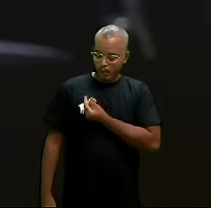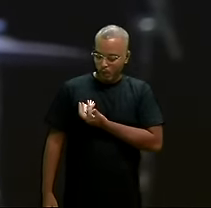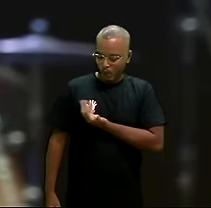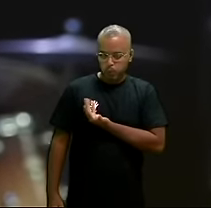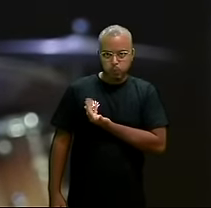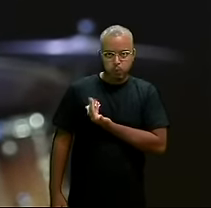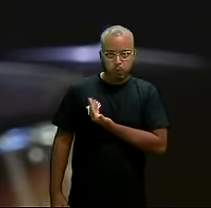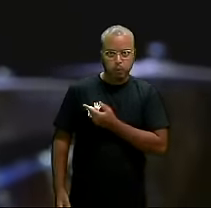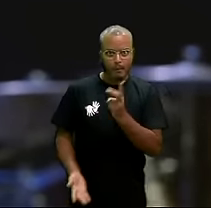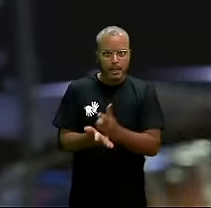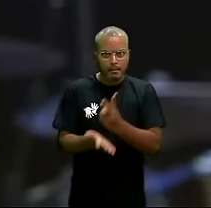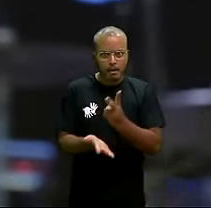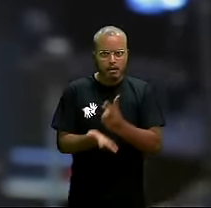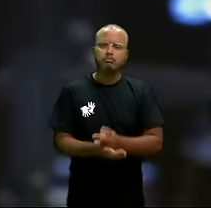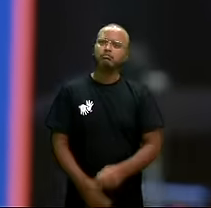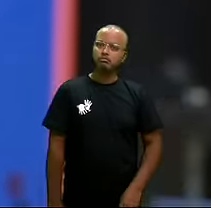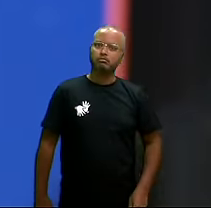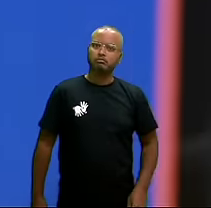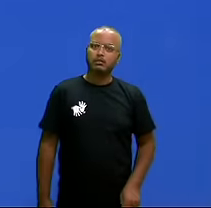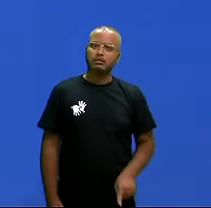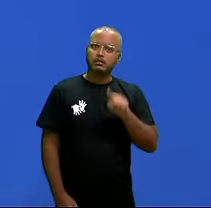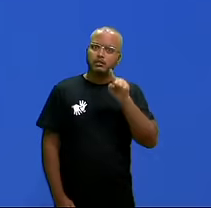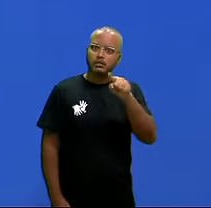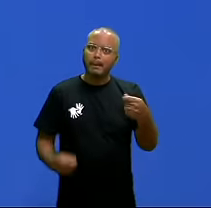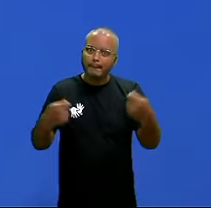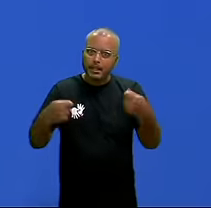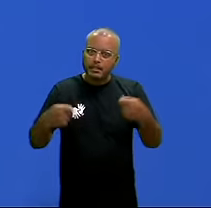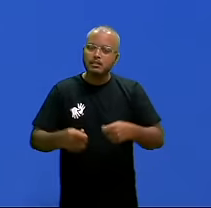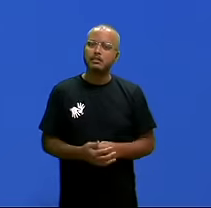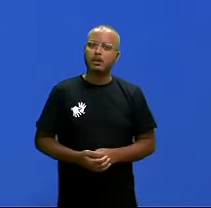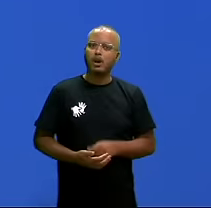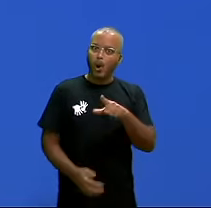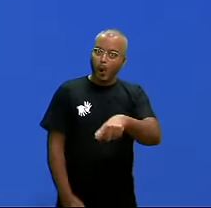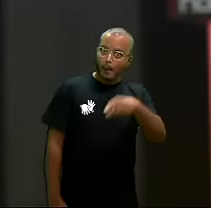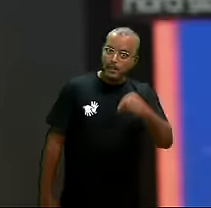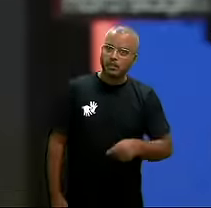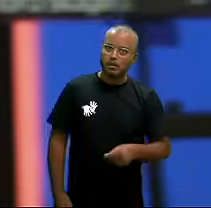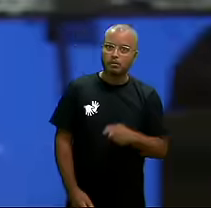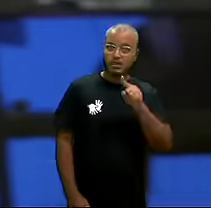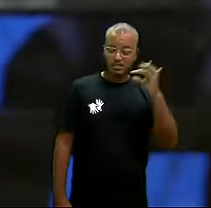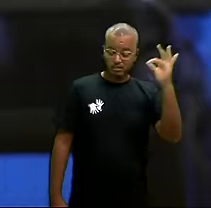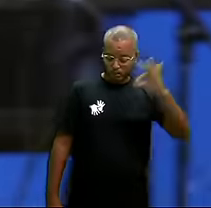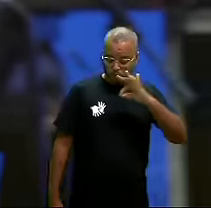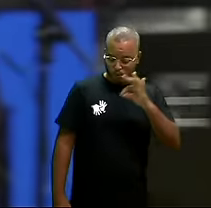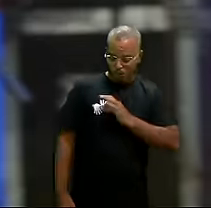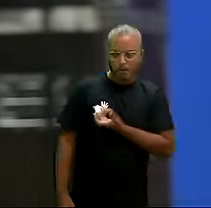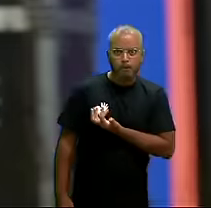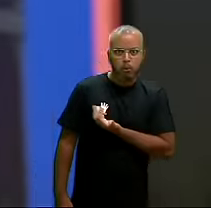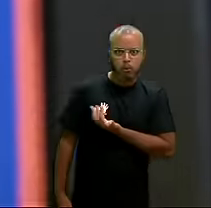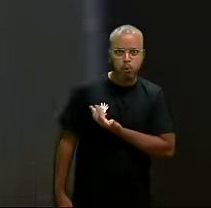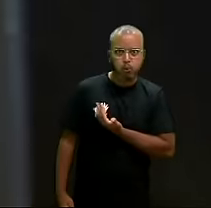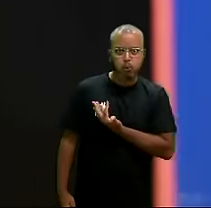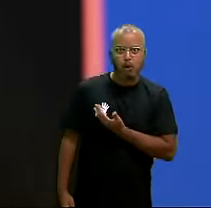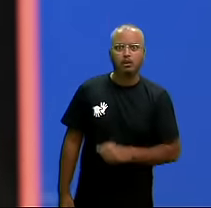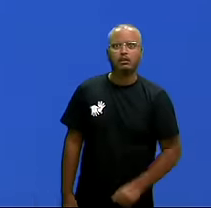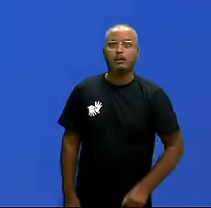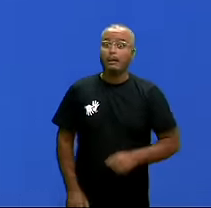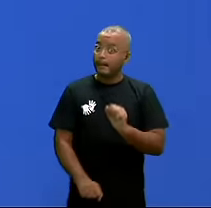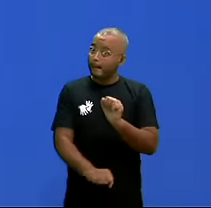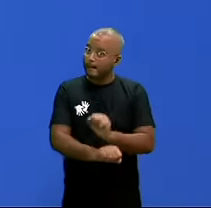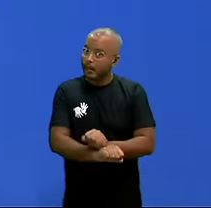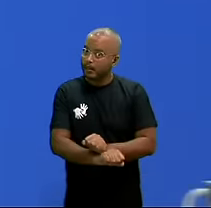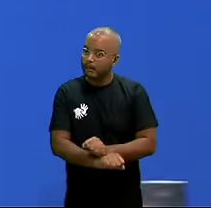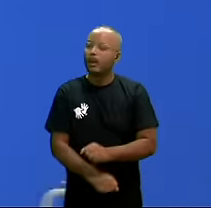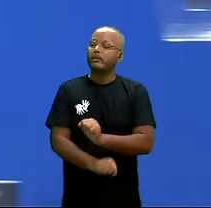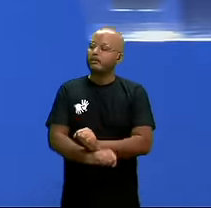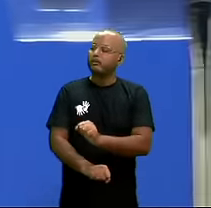a tua lâmpada, meu amigo, ou tu acende. Fala para ele, você não tem outra opção. Ou tu queima, você não tem outra opção. Para de esperar de quem está do seu lado,